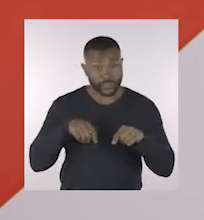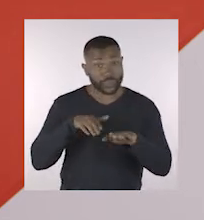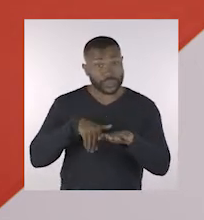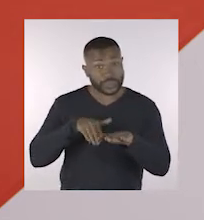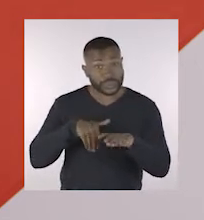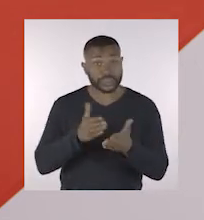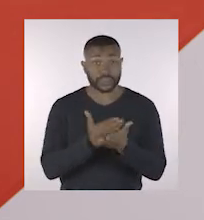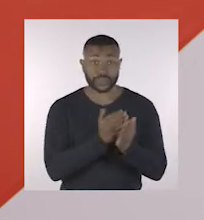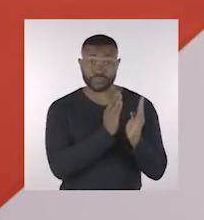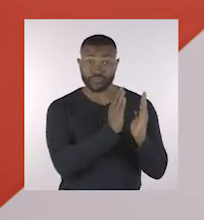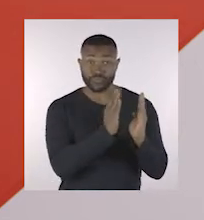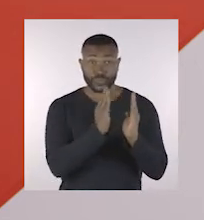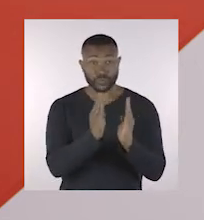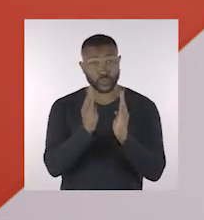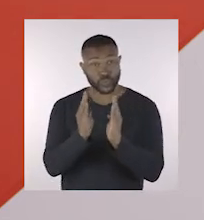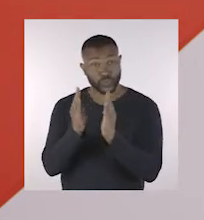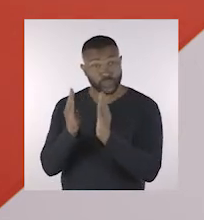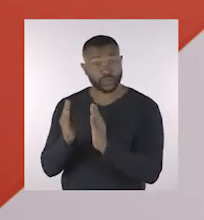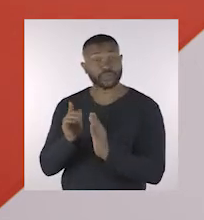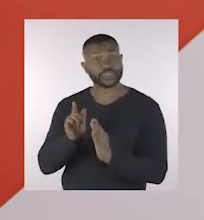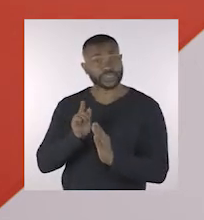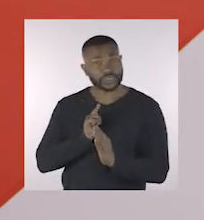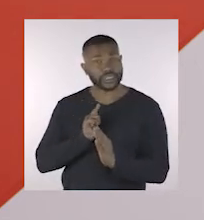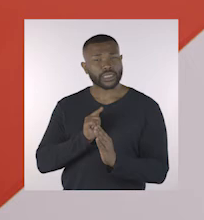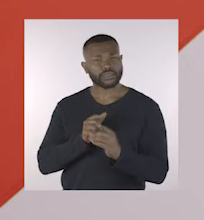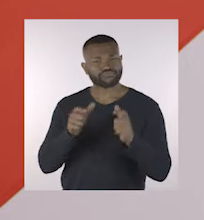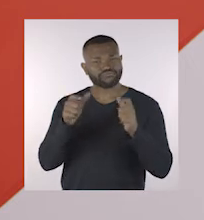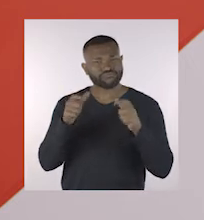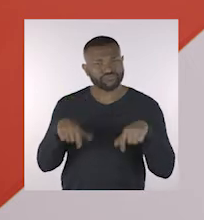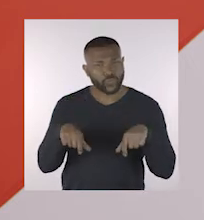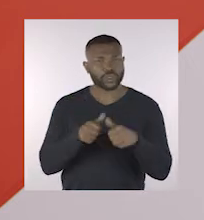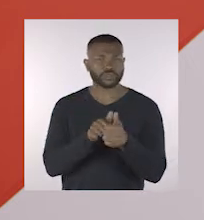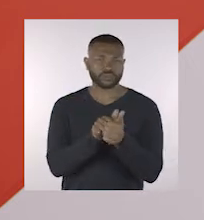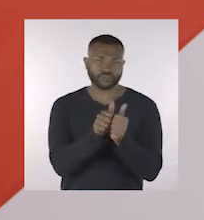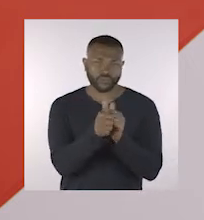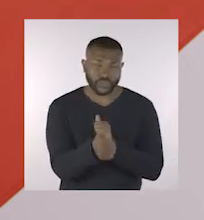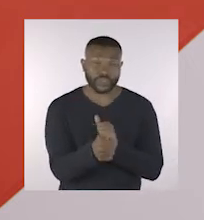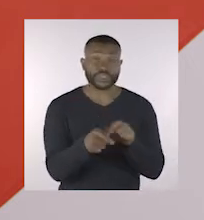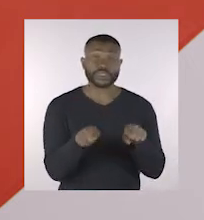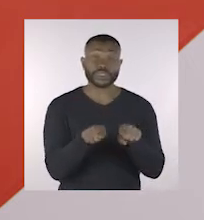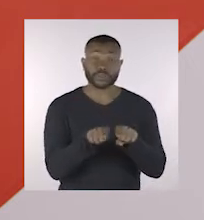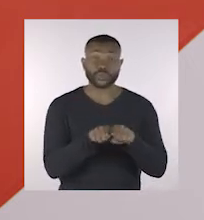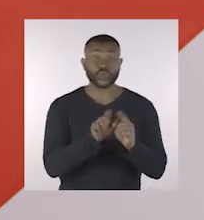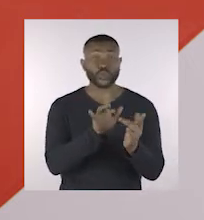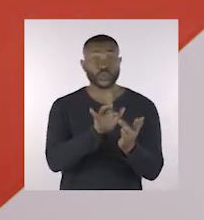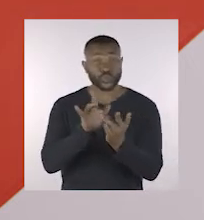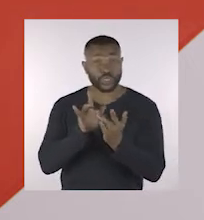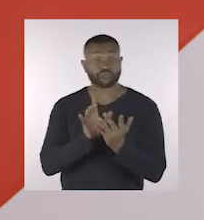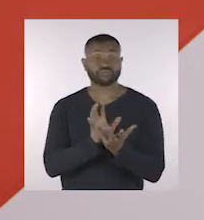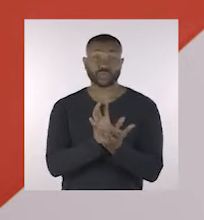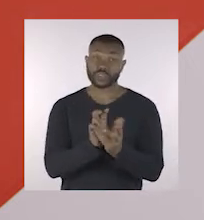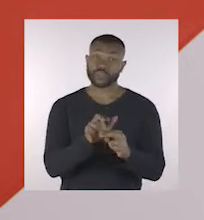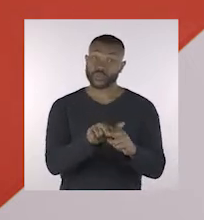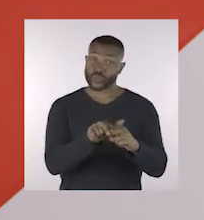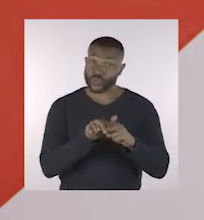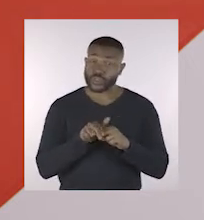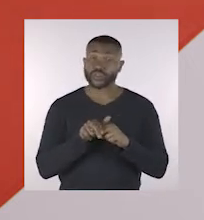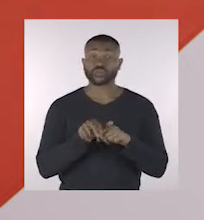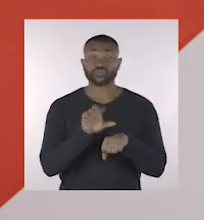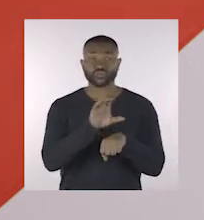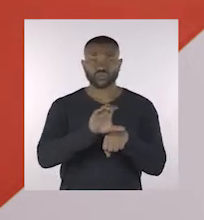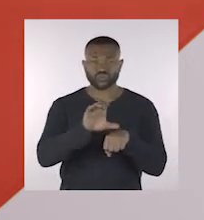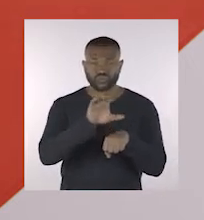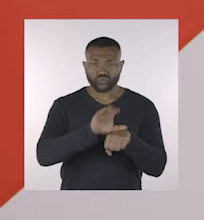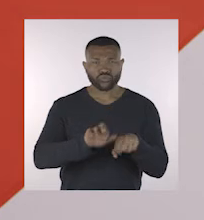tem piscina ter biblioteca de conjunto poliesportivo e também essa relação com a comunidade